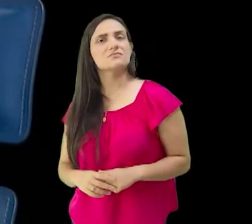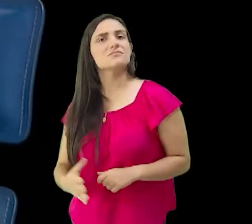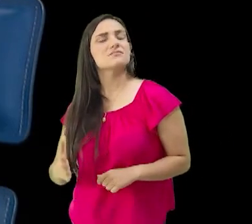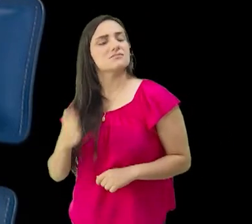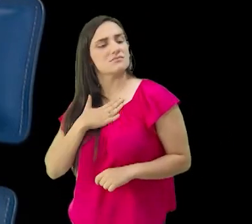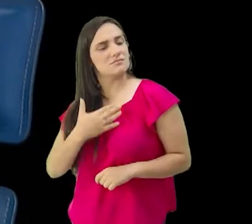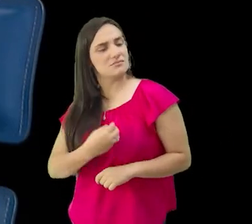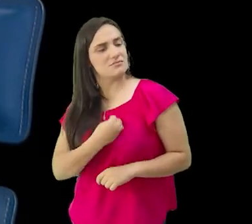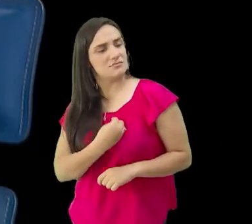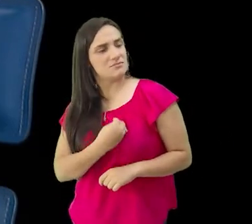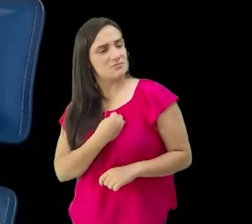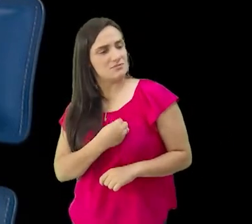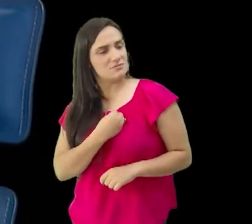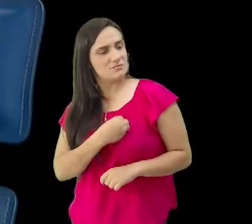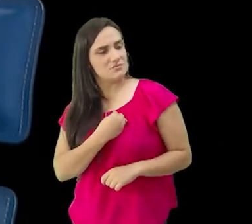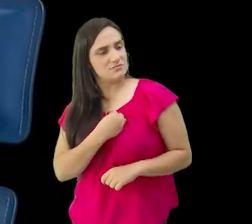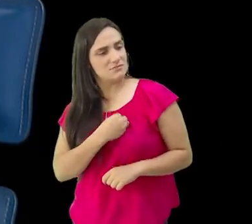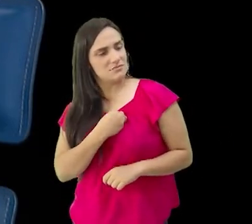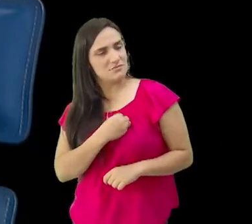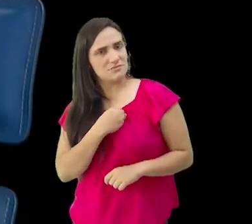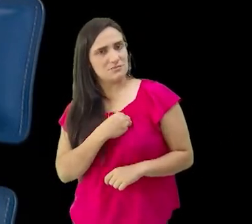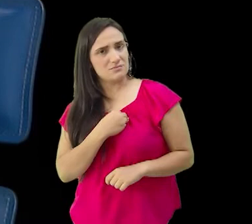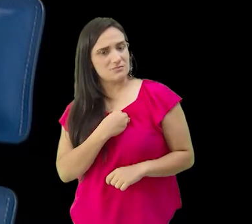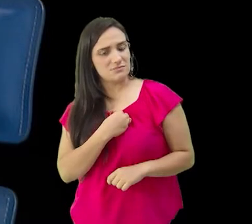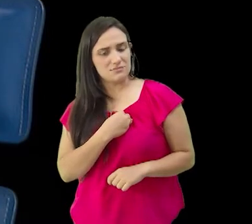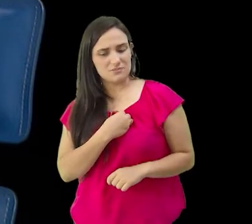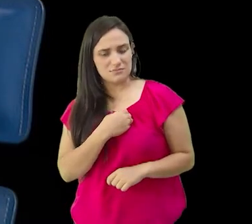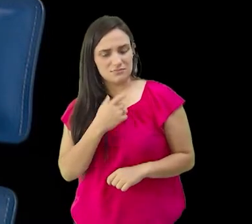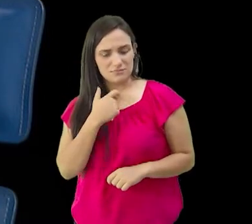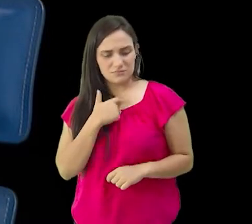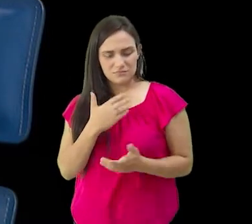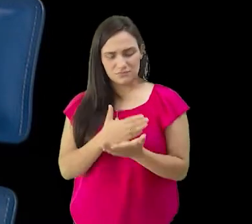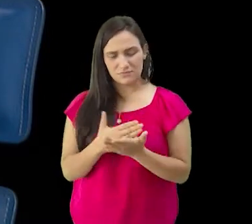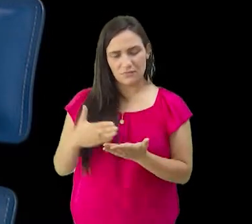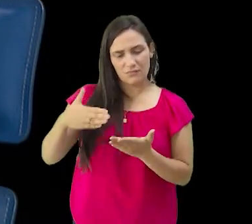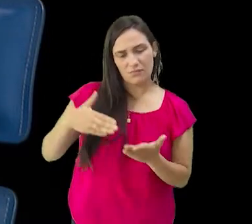Só cor e osso e uma vida a